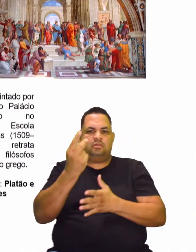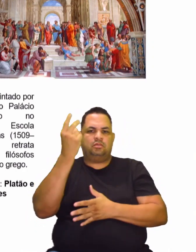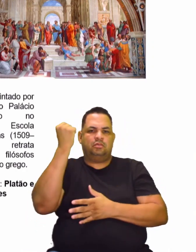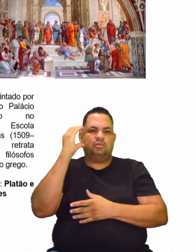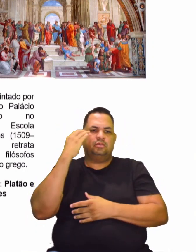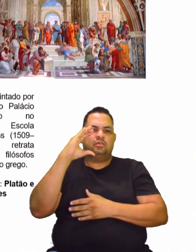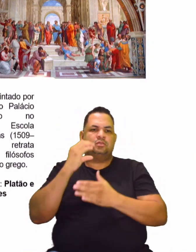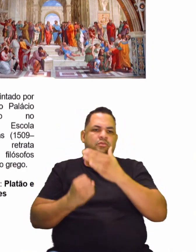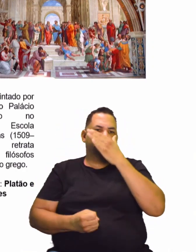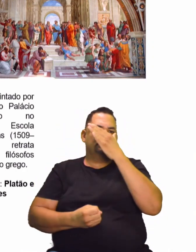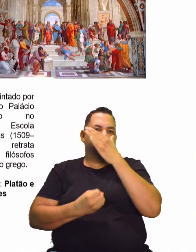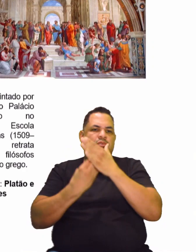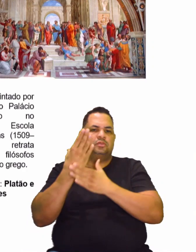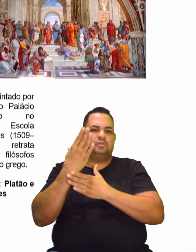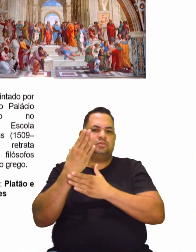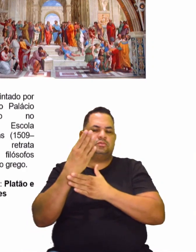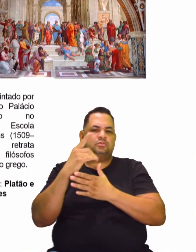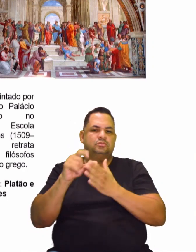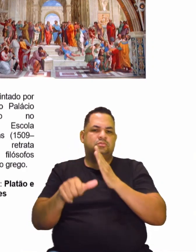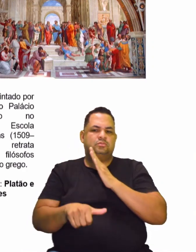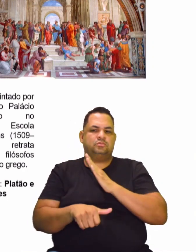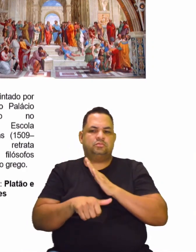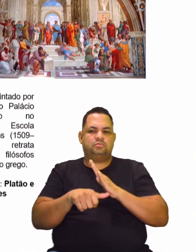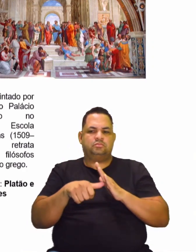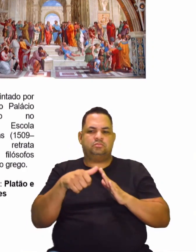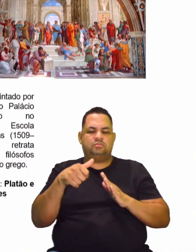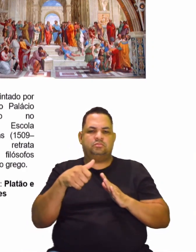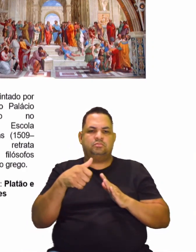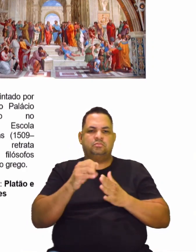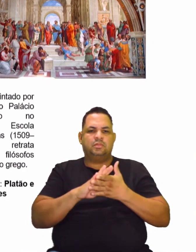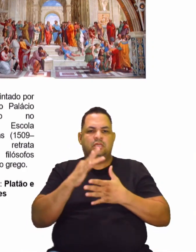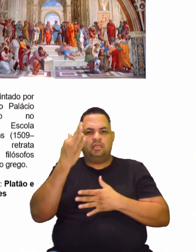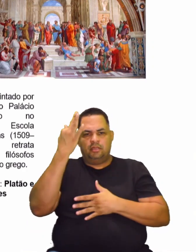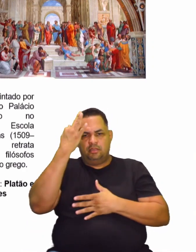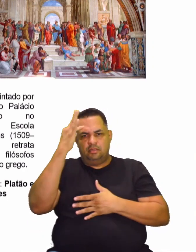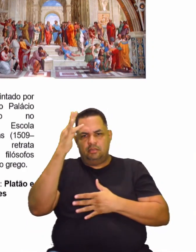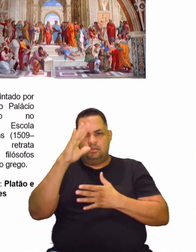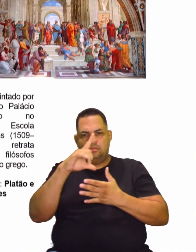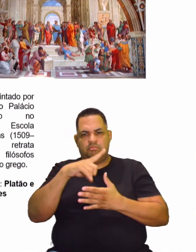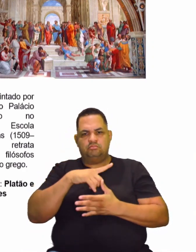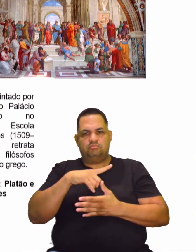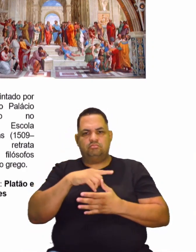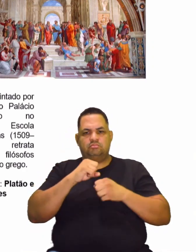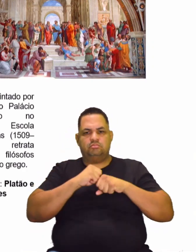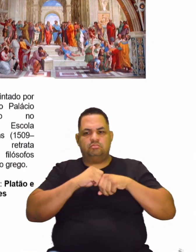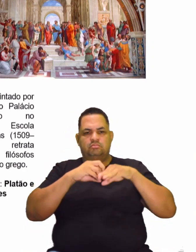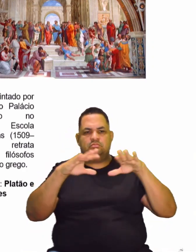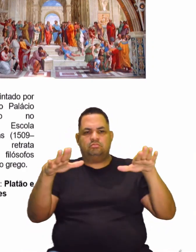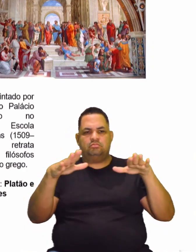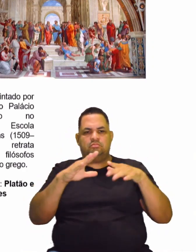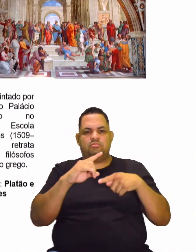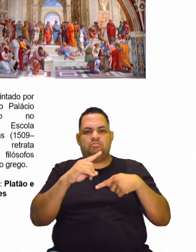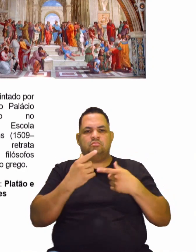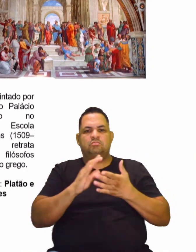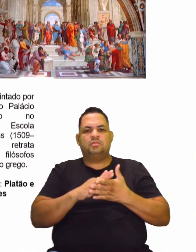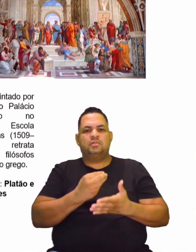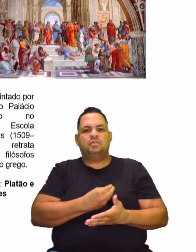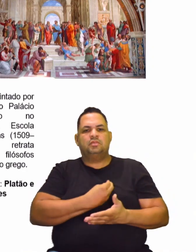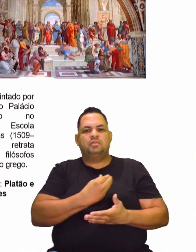nasceu. Foi na Grécia, então, que nasceu a ciência, a filosofia, que ganhou suas primeiras dimensões. Apesar de conviver